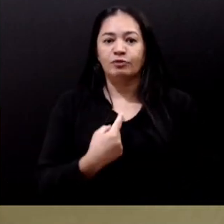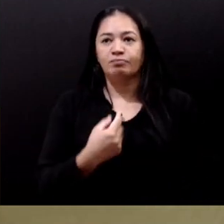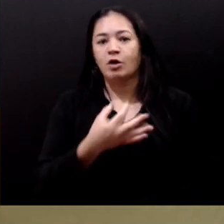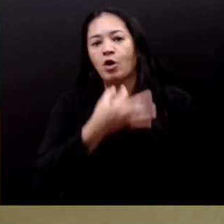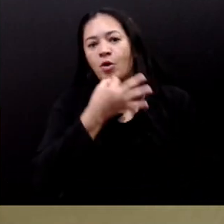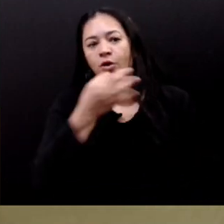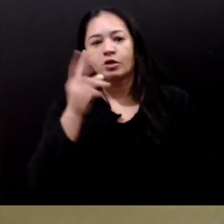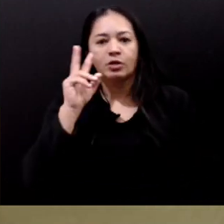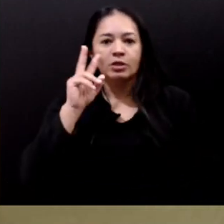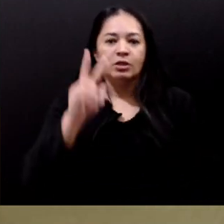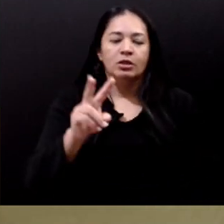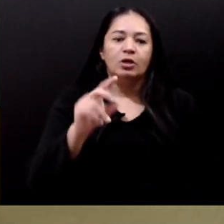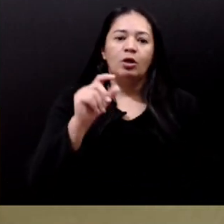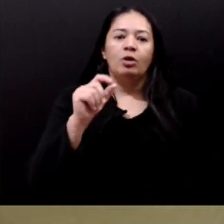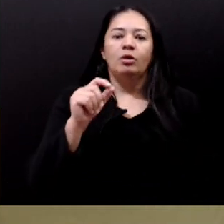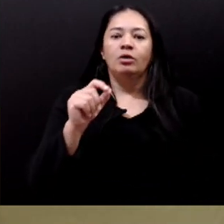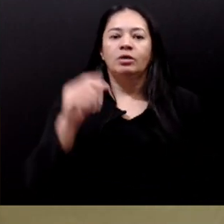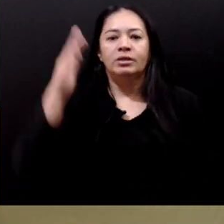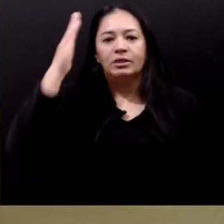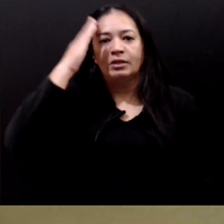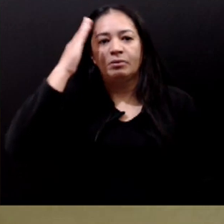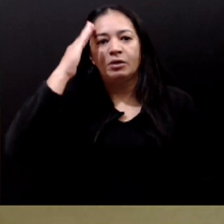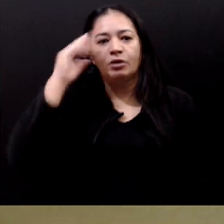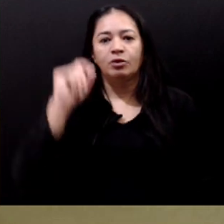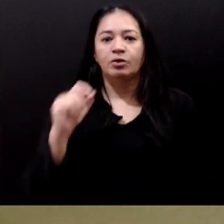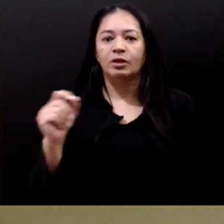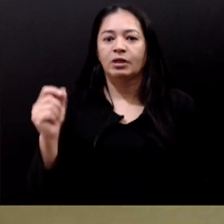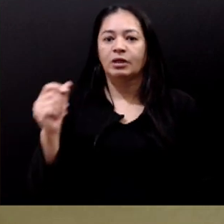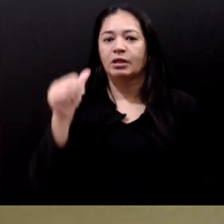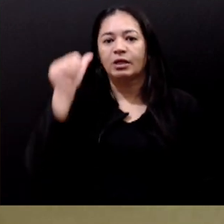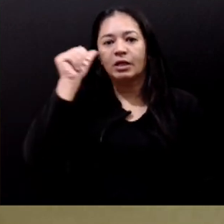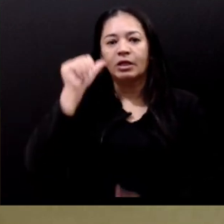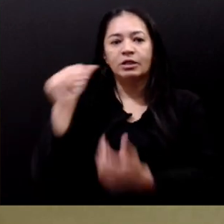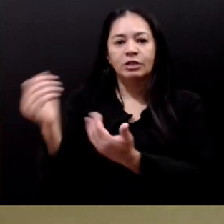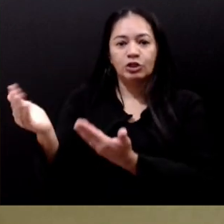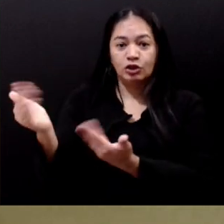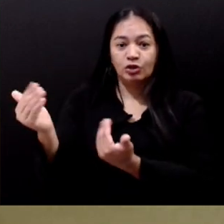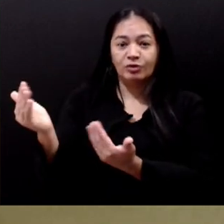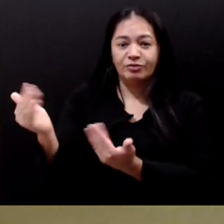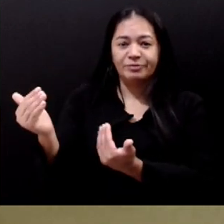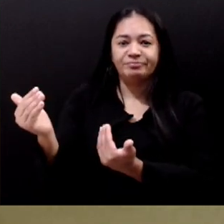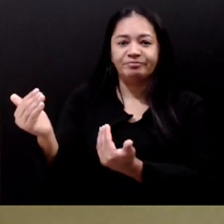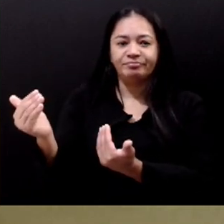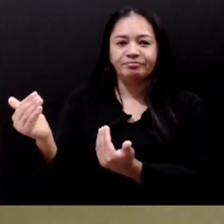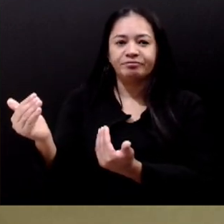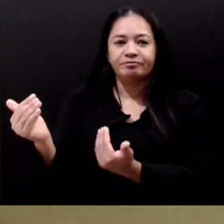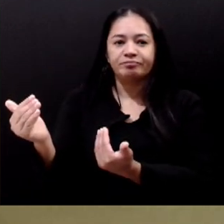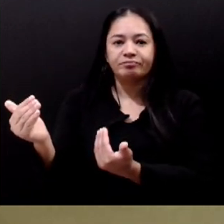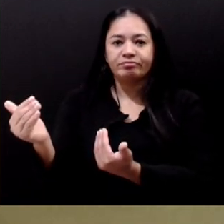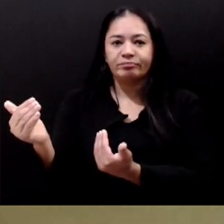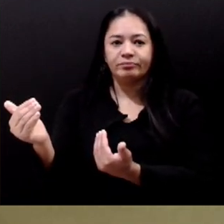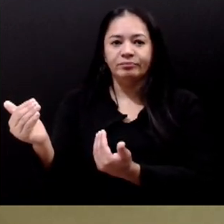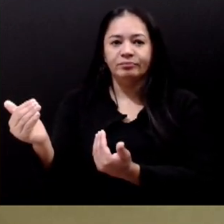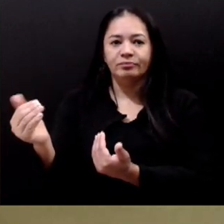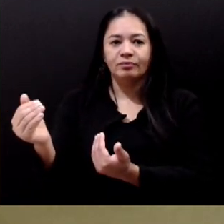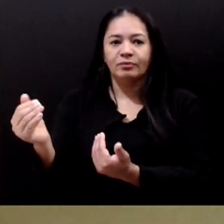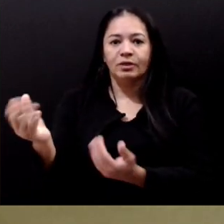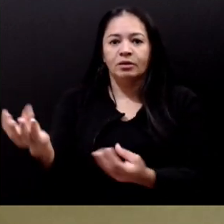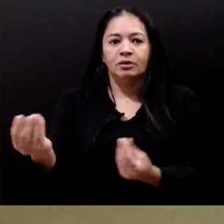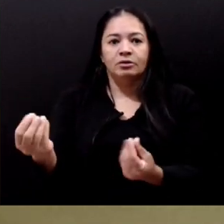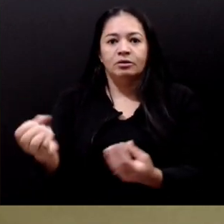e ficou sabendo, né, daquela jovem, que acabou, tendo um ataque fulminante e ela